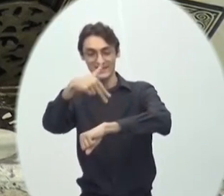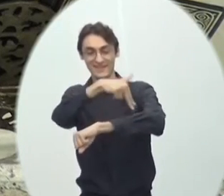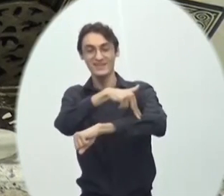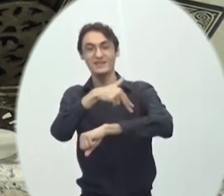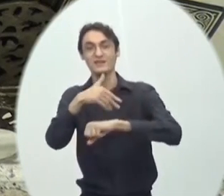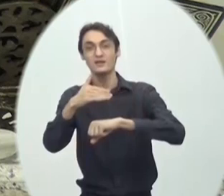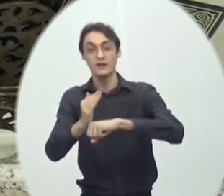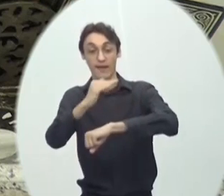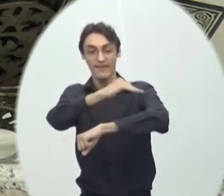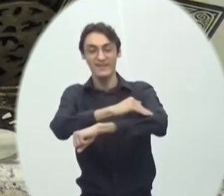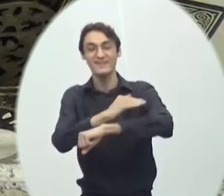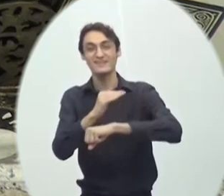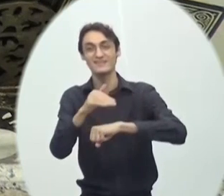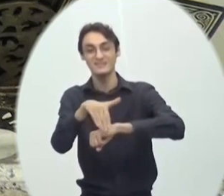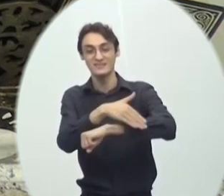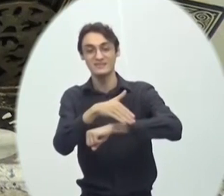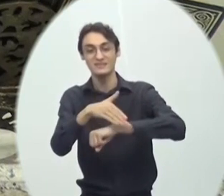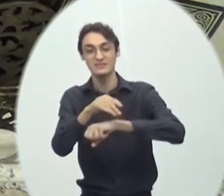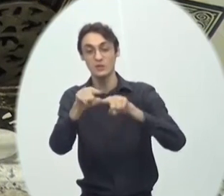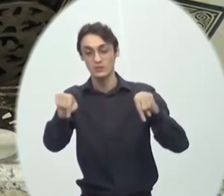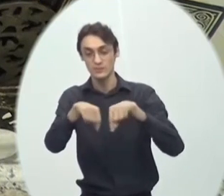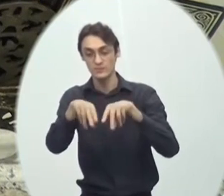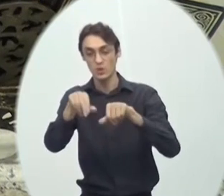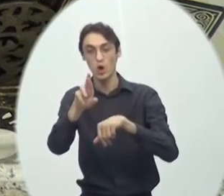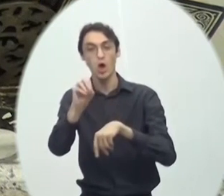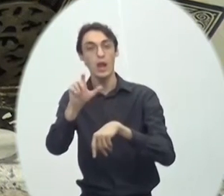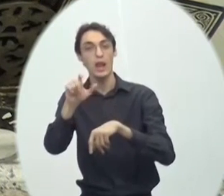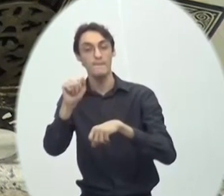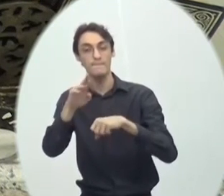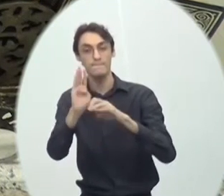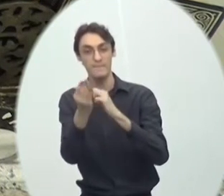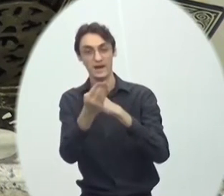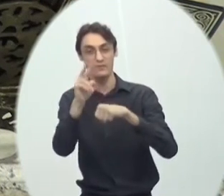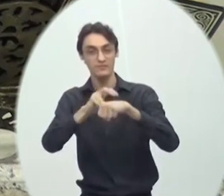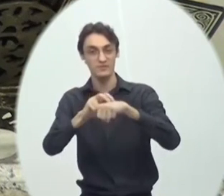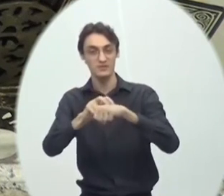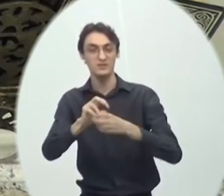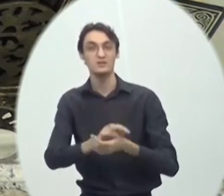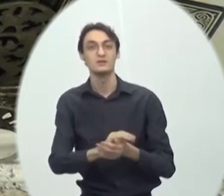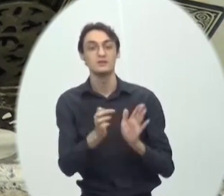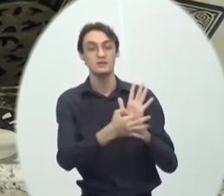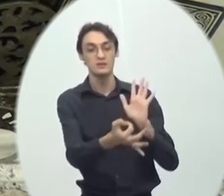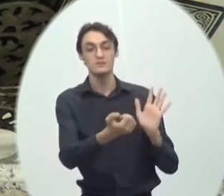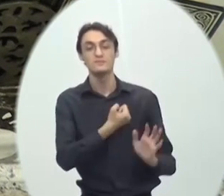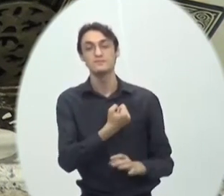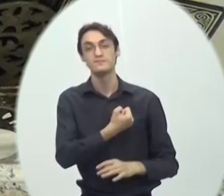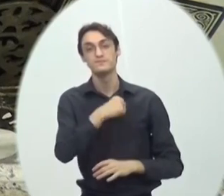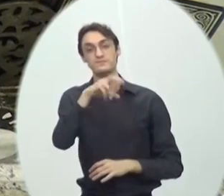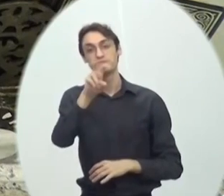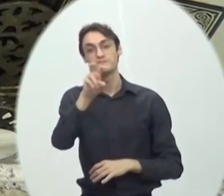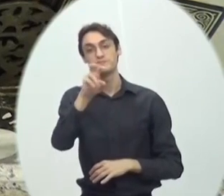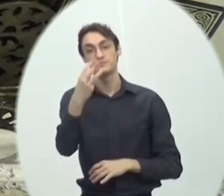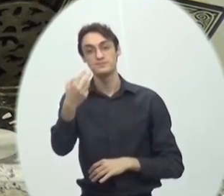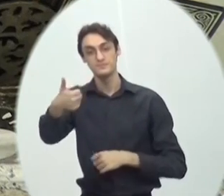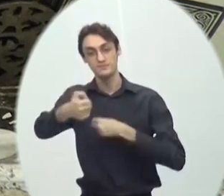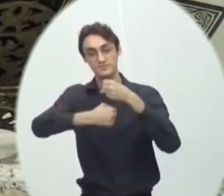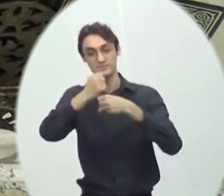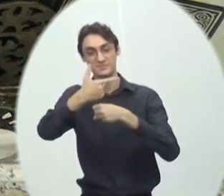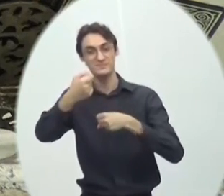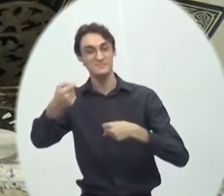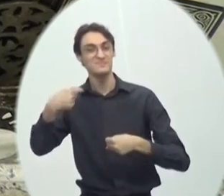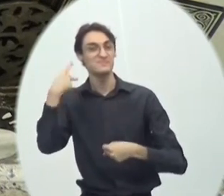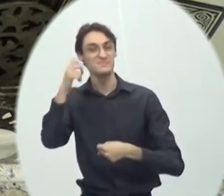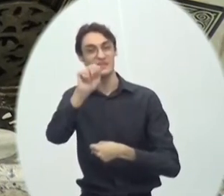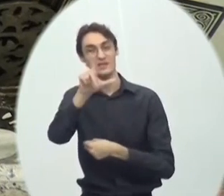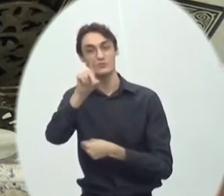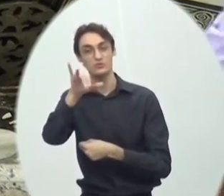das Roseiras, localizada no loteamento Bolan, bairro Verdinho. Indicação número 531/2020, autor